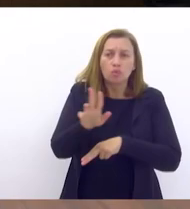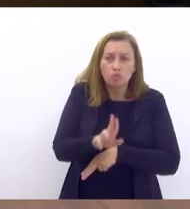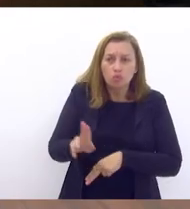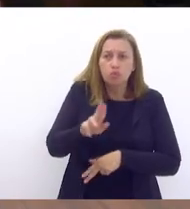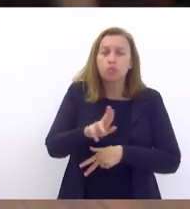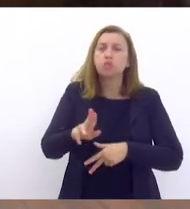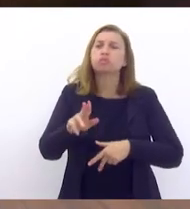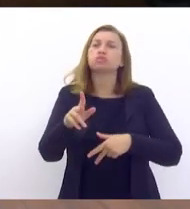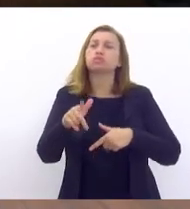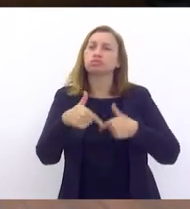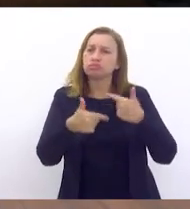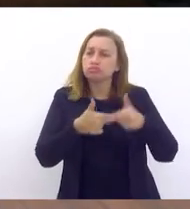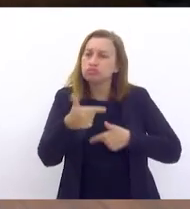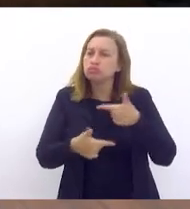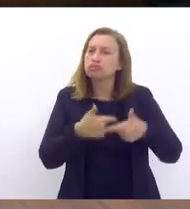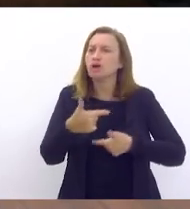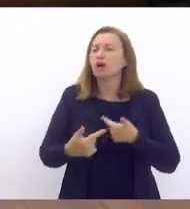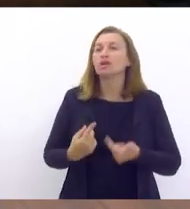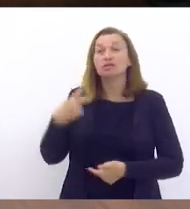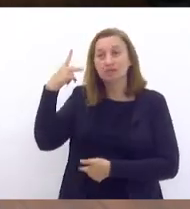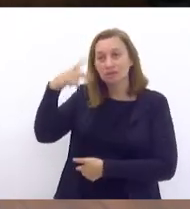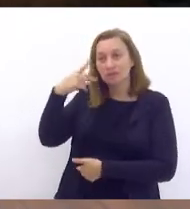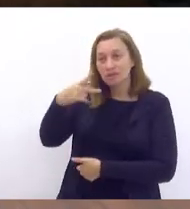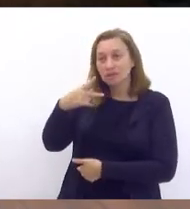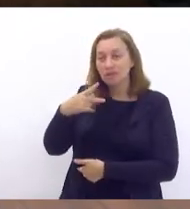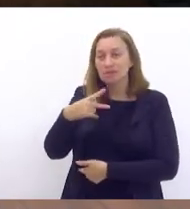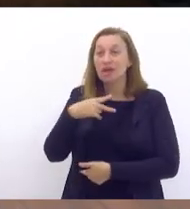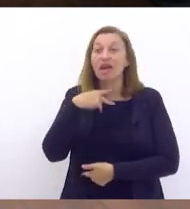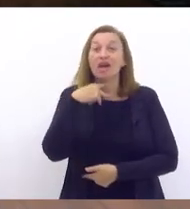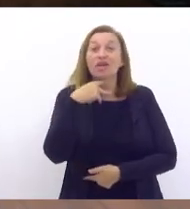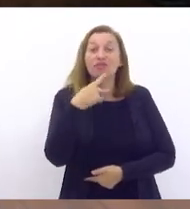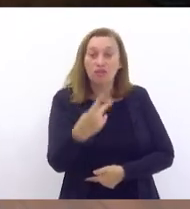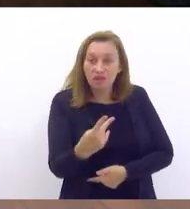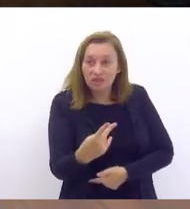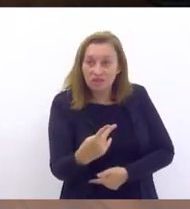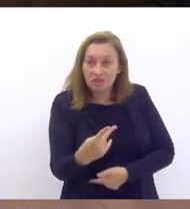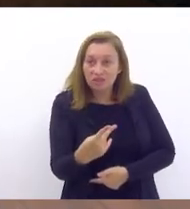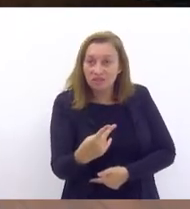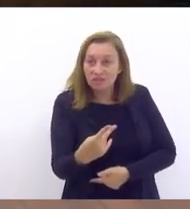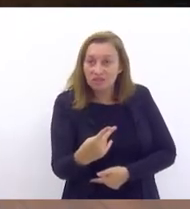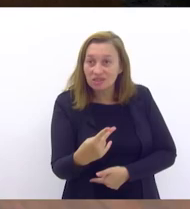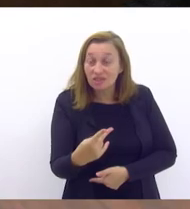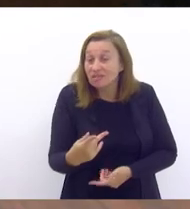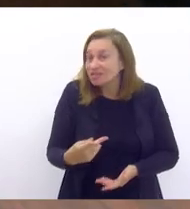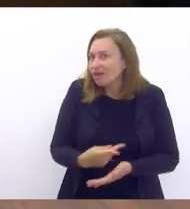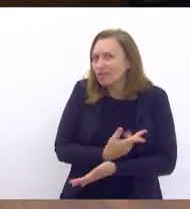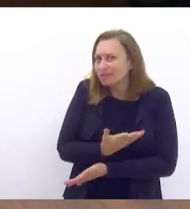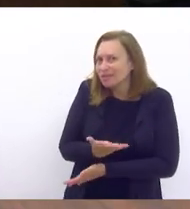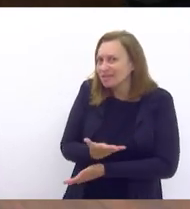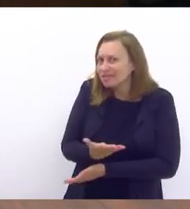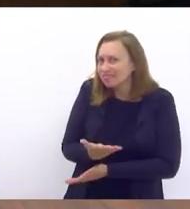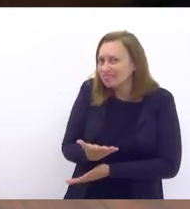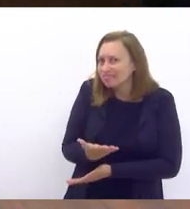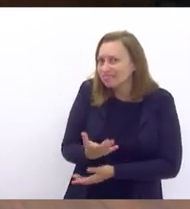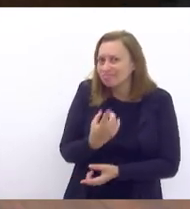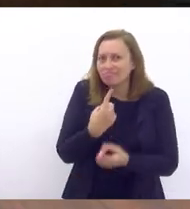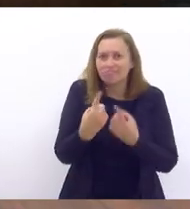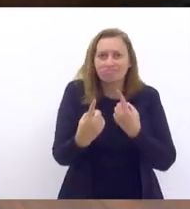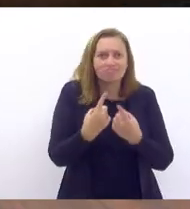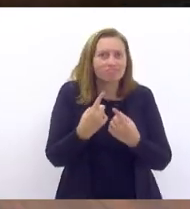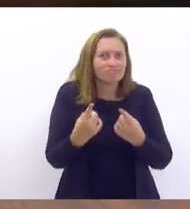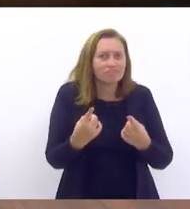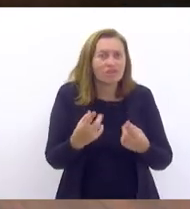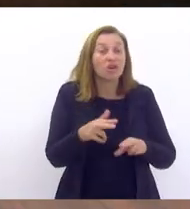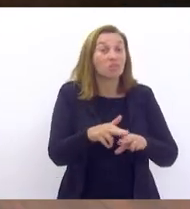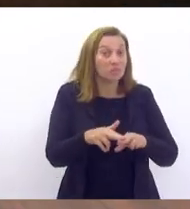um parlamentar é o que ele fala, é que está acontecendo esse debate. E